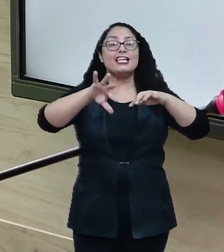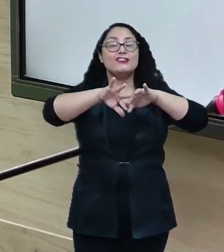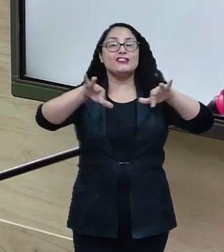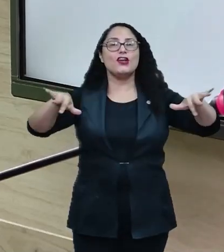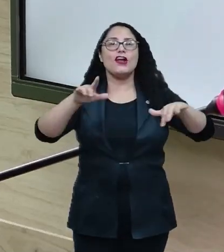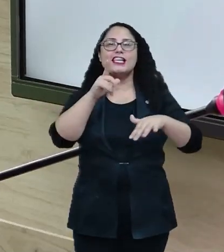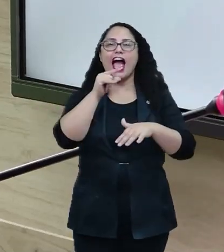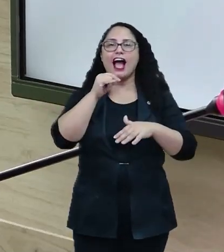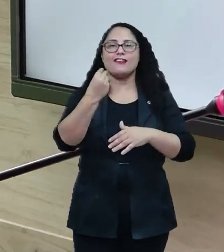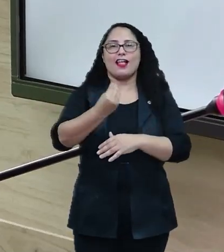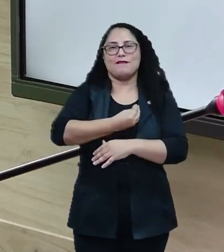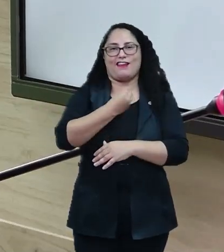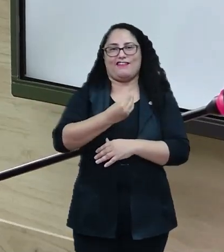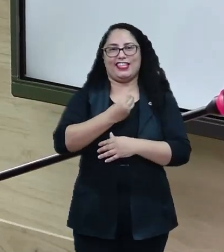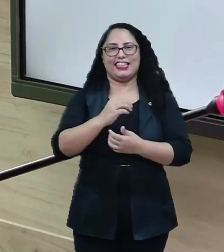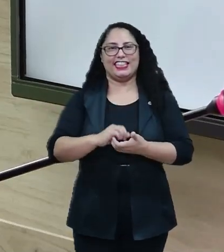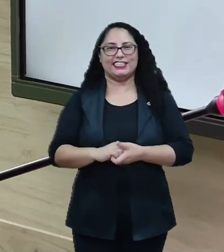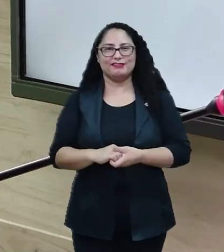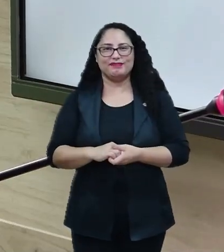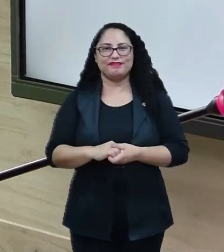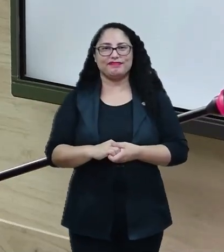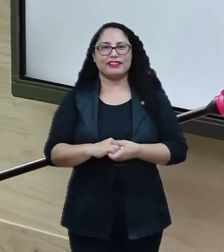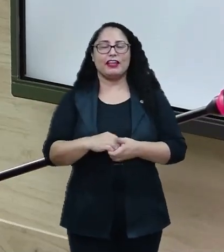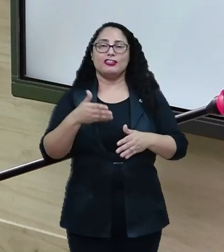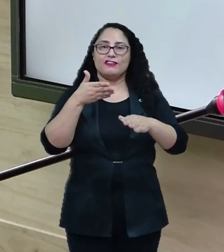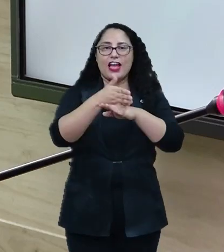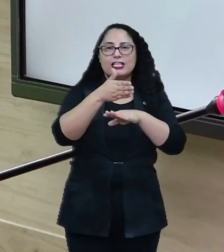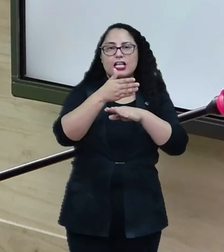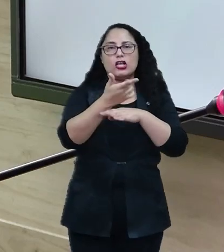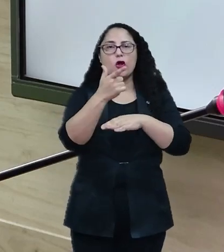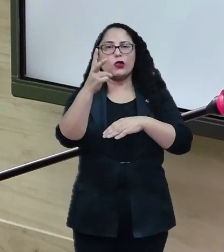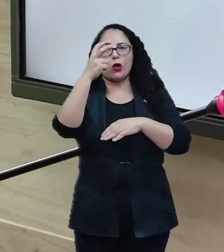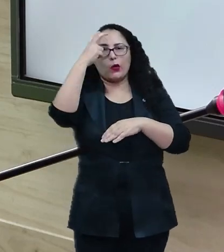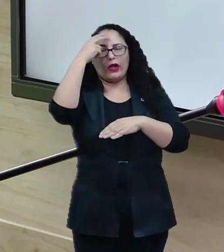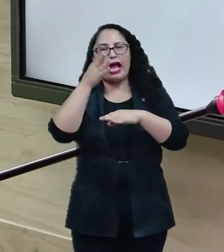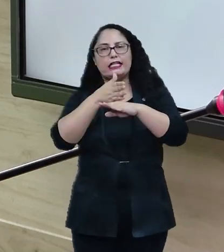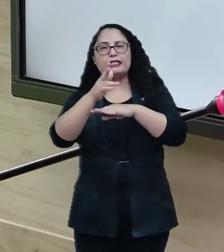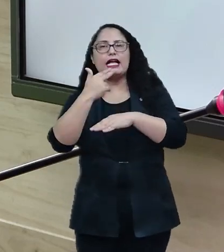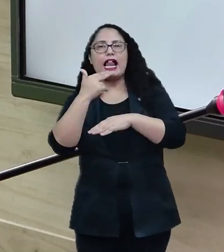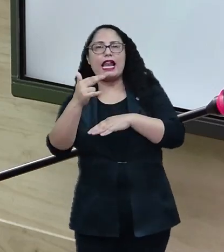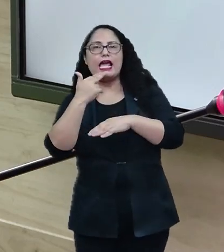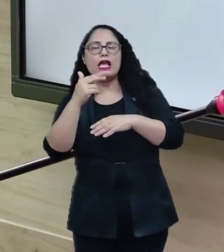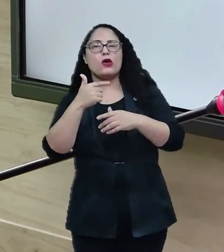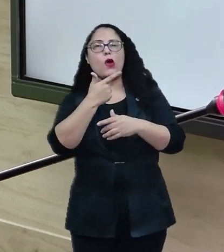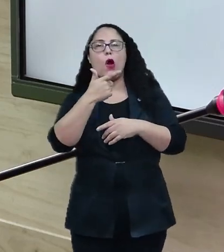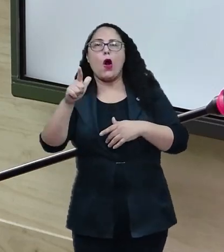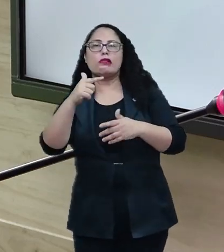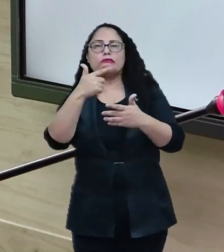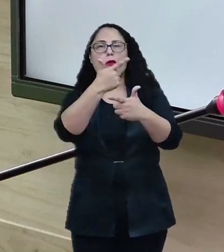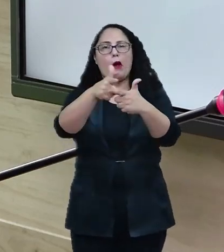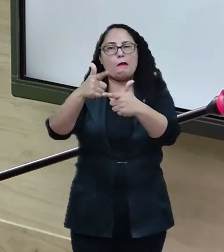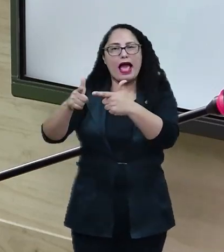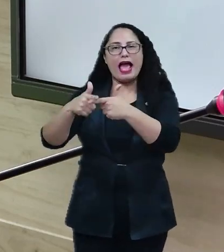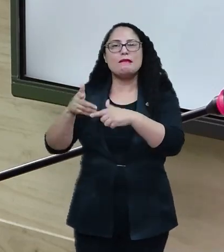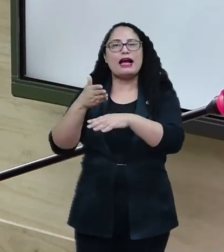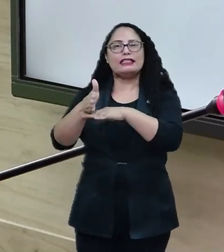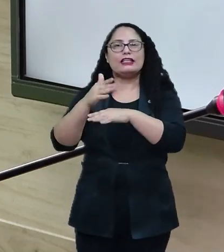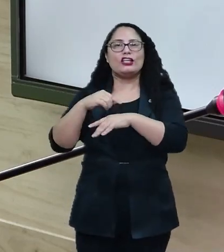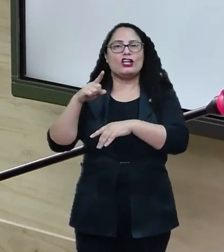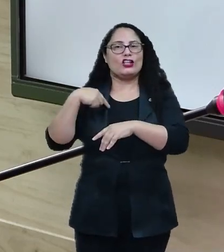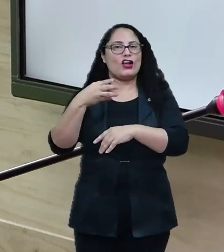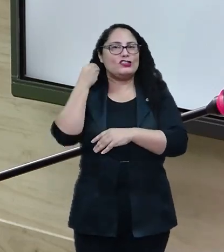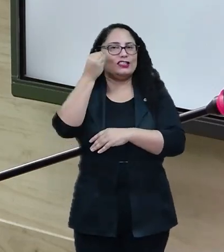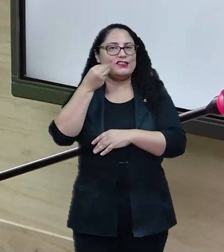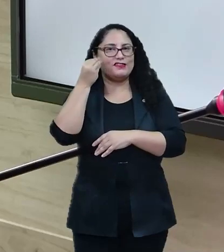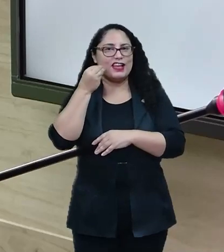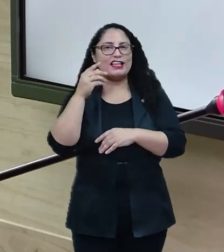na minha vida, porque eu tive acesso a uma outra cultura, tive acesso a uma outra língua, tive acesso a outros perrengues, né, que a gente não passa aqui.